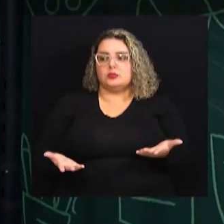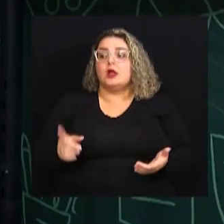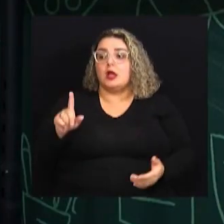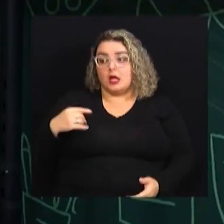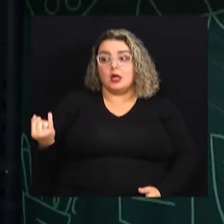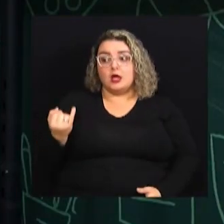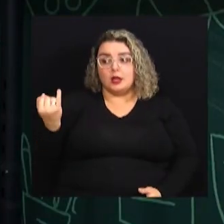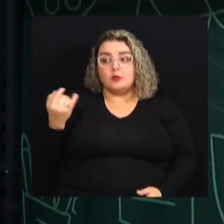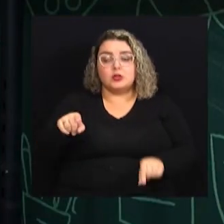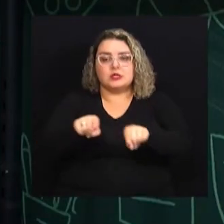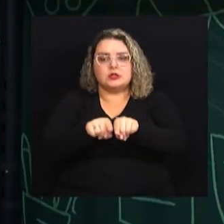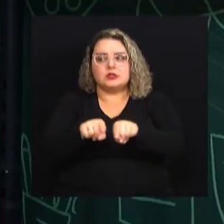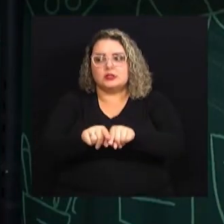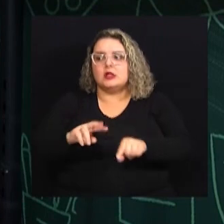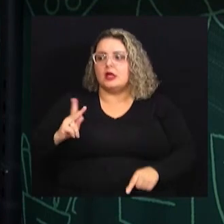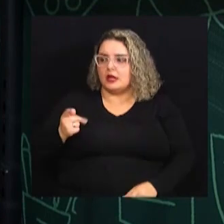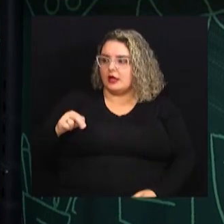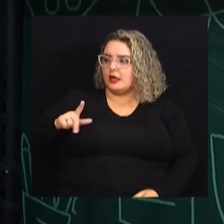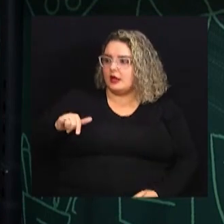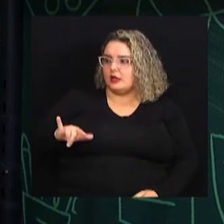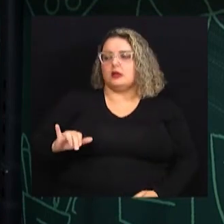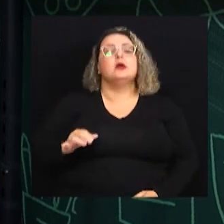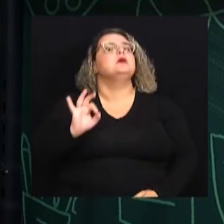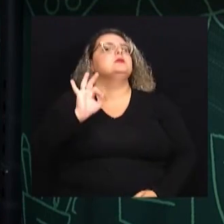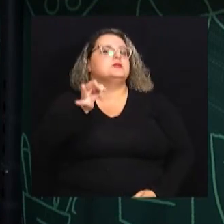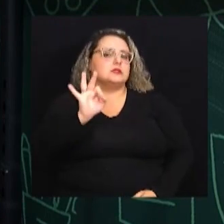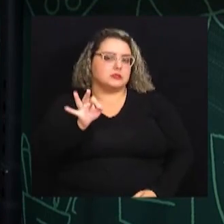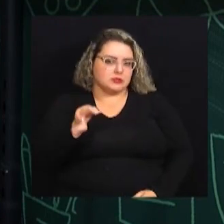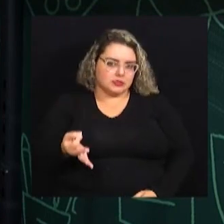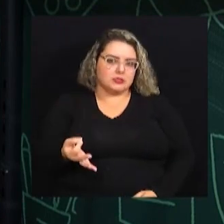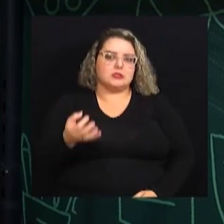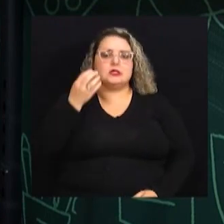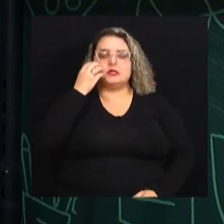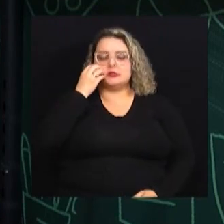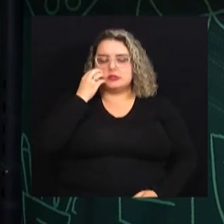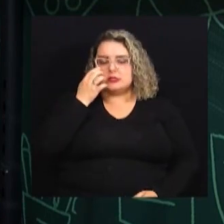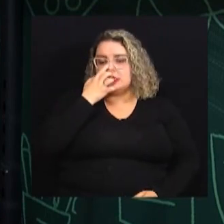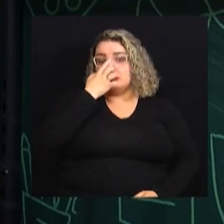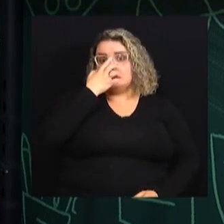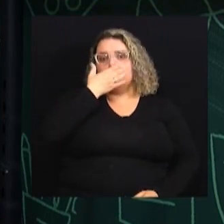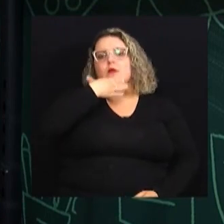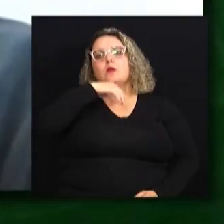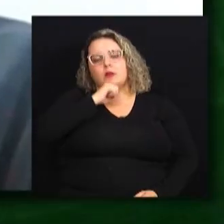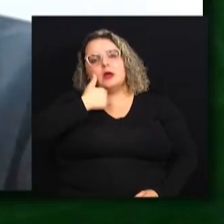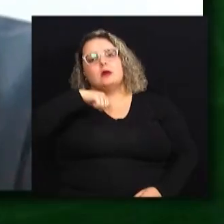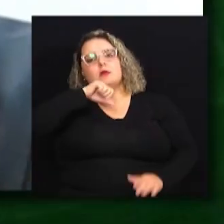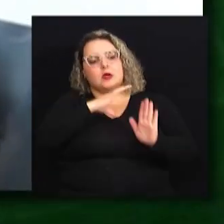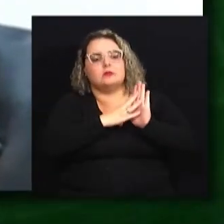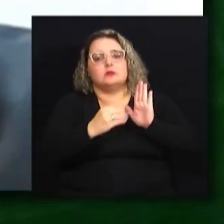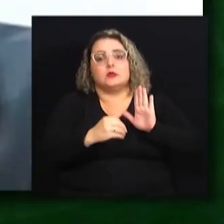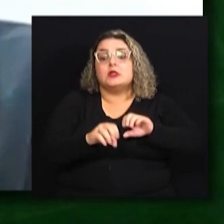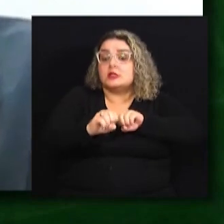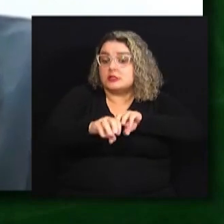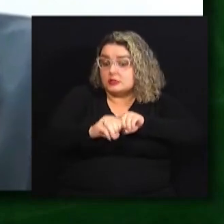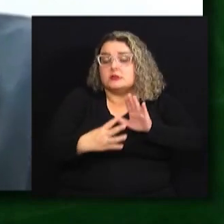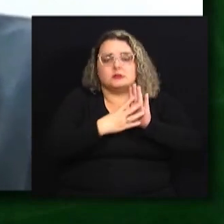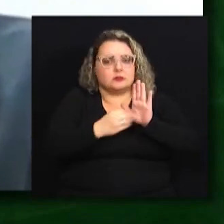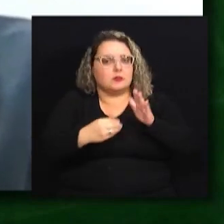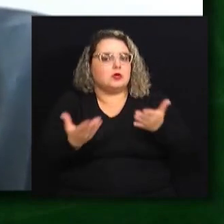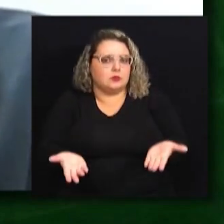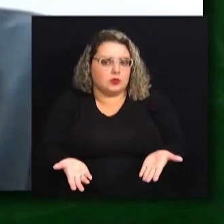de ataque, o Renata voltou a vencer e fez 25-23, apertadinho,